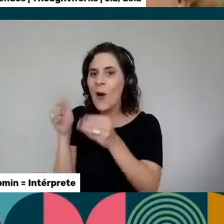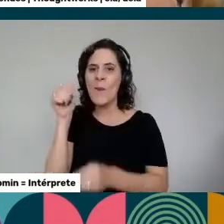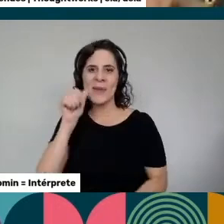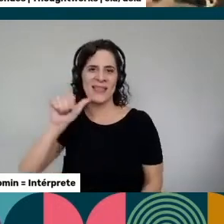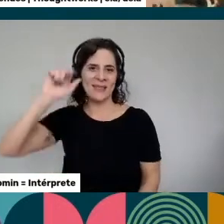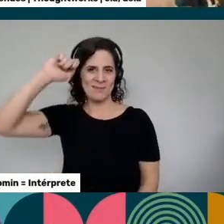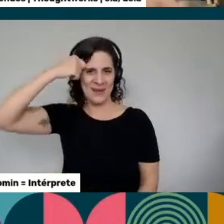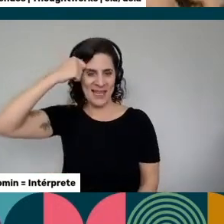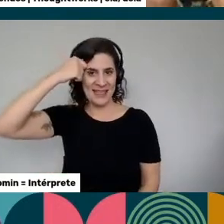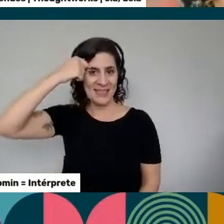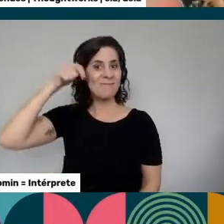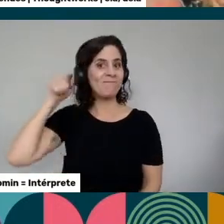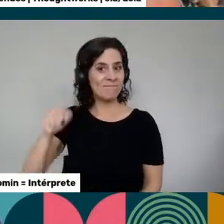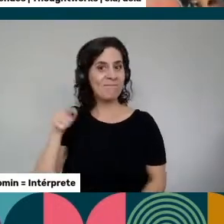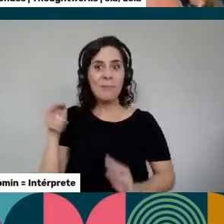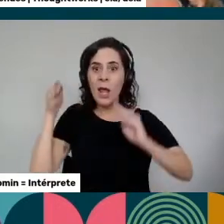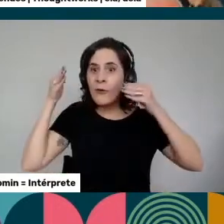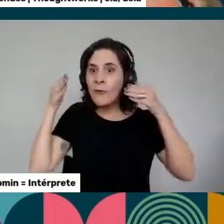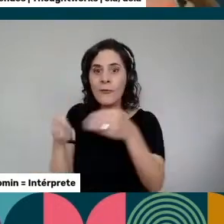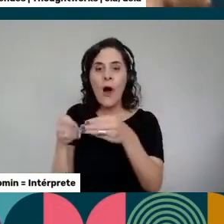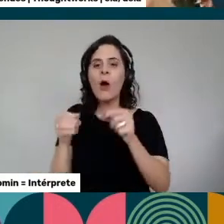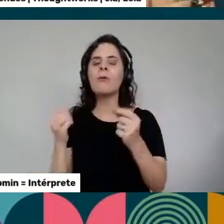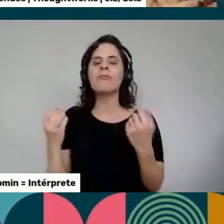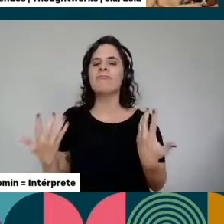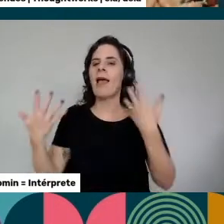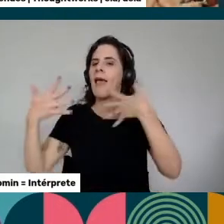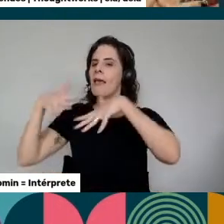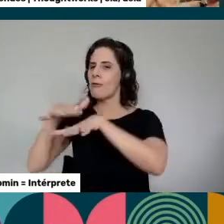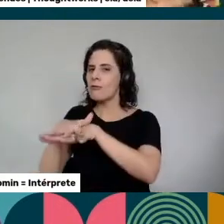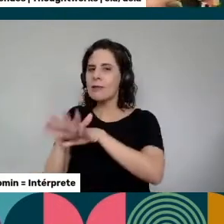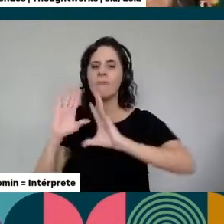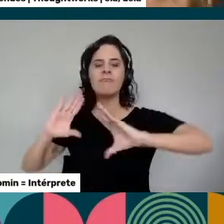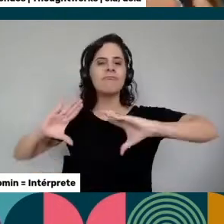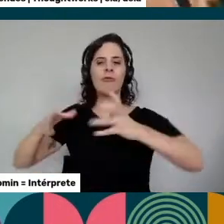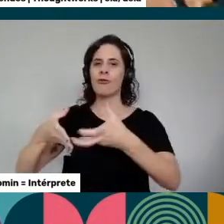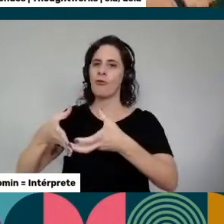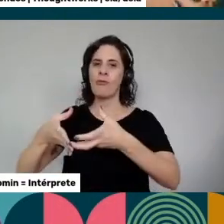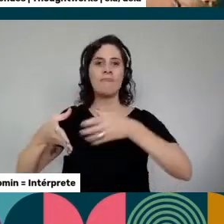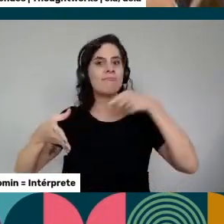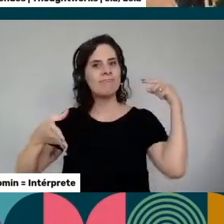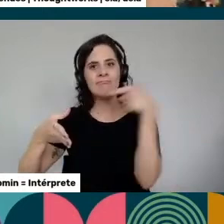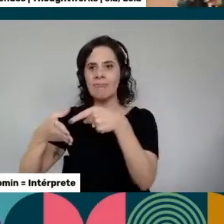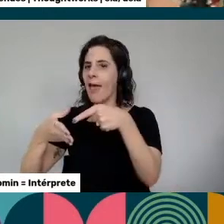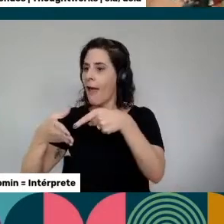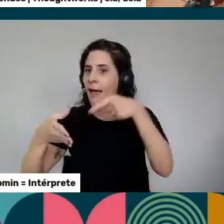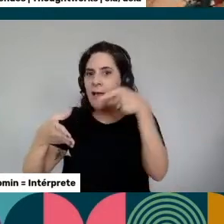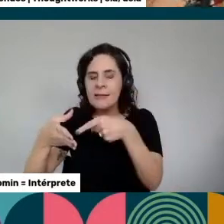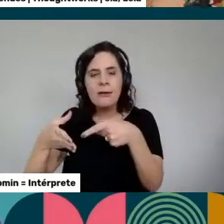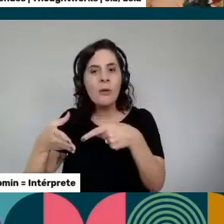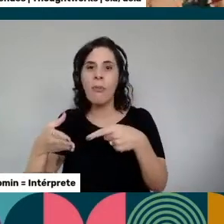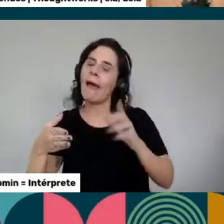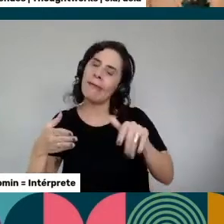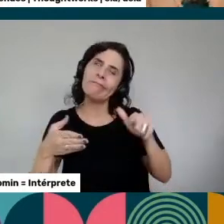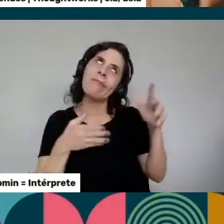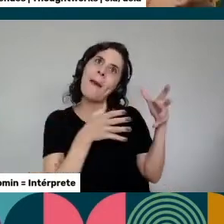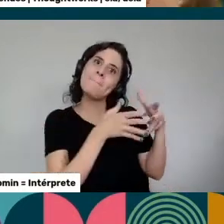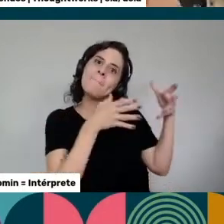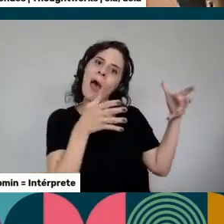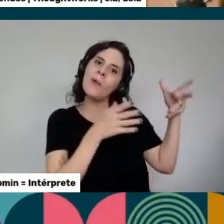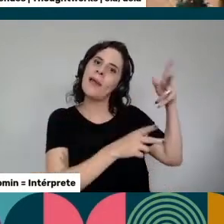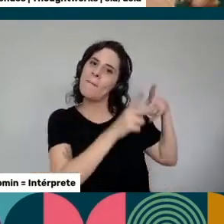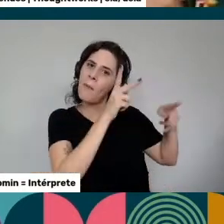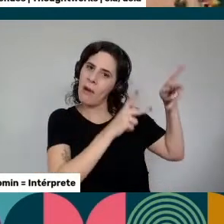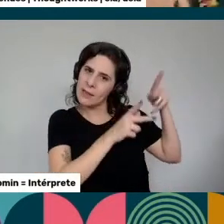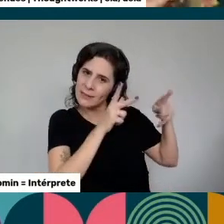foco muito reconhecido na inclusão desse grupo, que apesar de ser grande maioria populacional, né, o maior